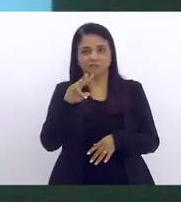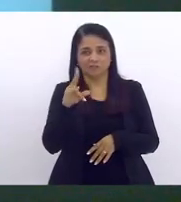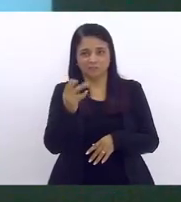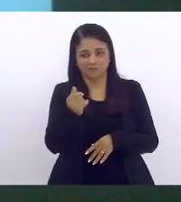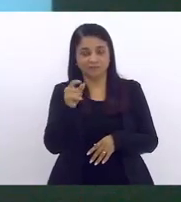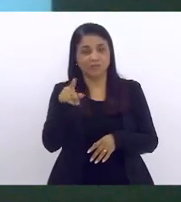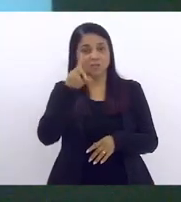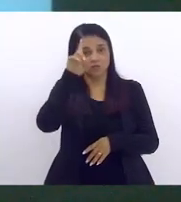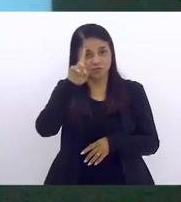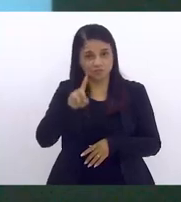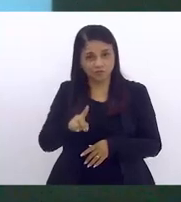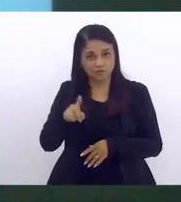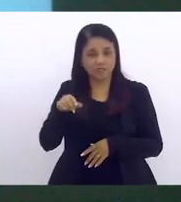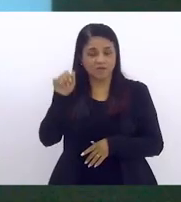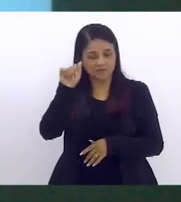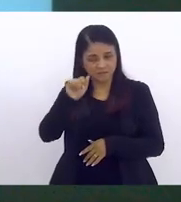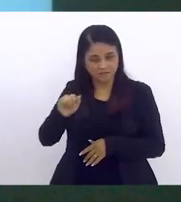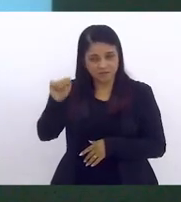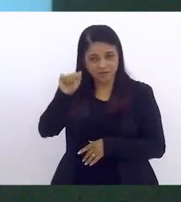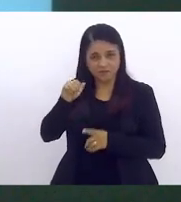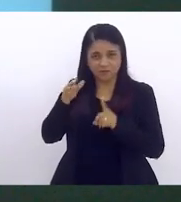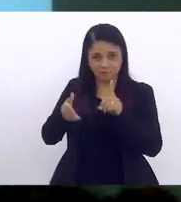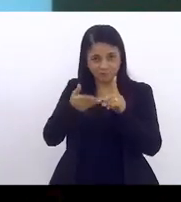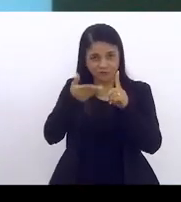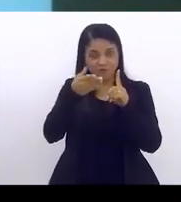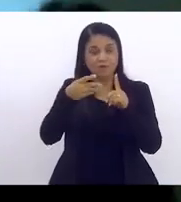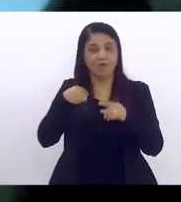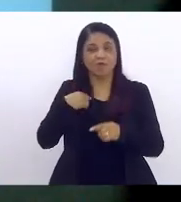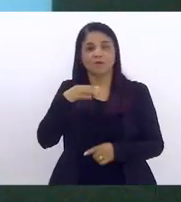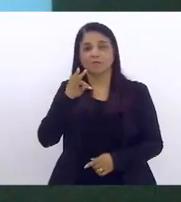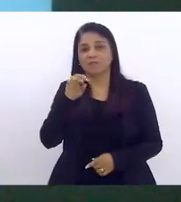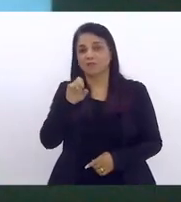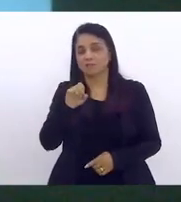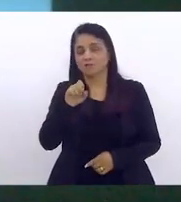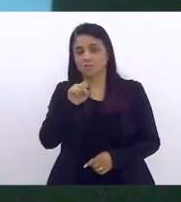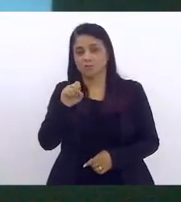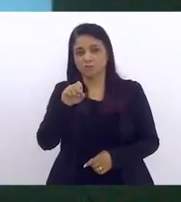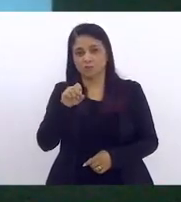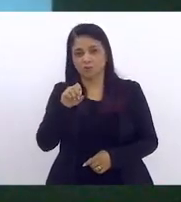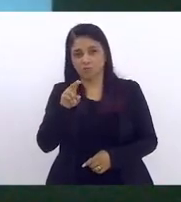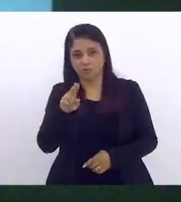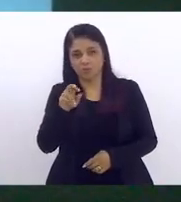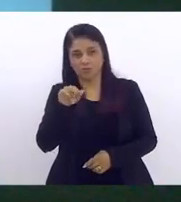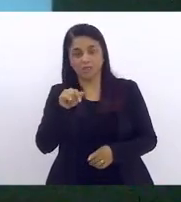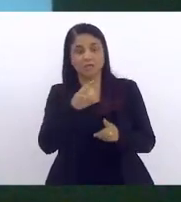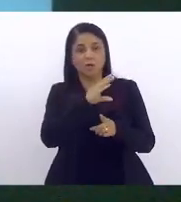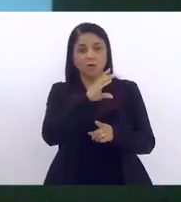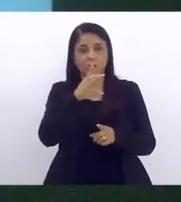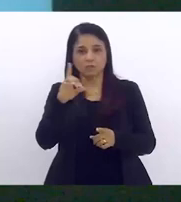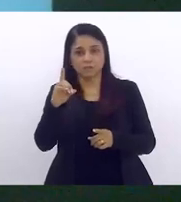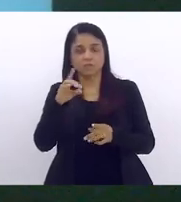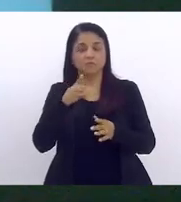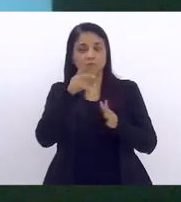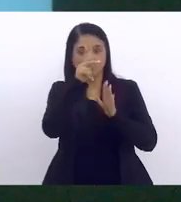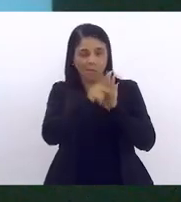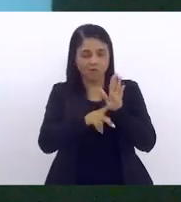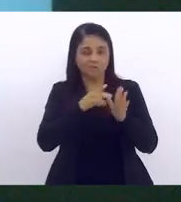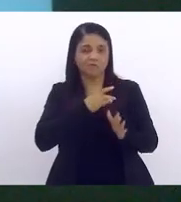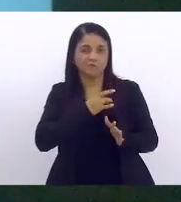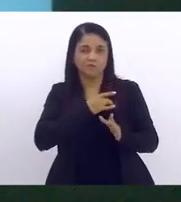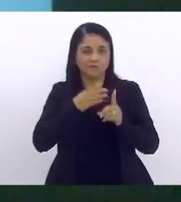na diretoria da Associação de Doulas do Rio de Janeiro como tesoureira e também na coordenação do projeto de voluntariado de